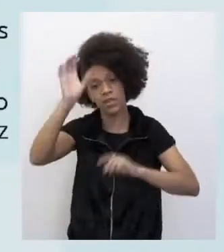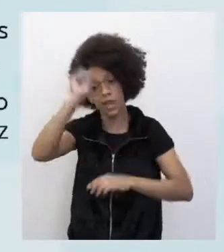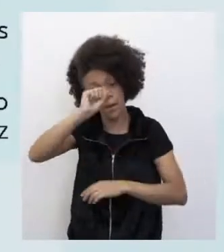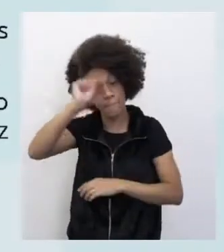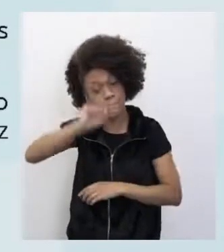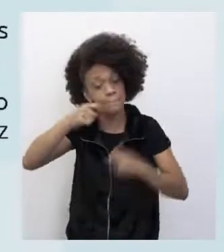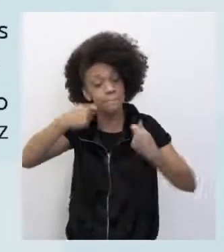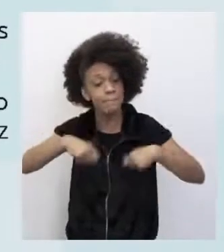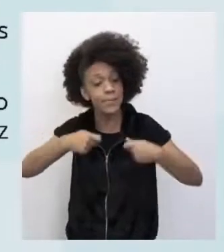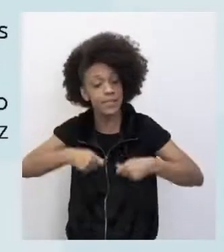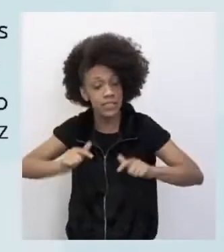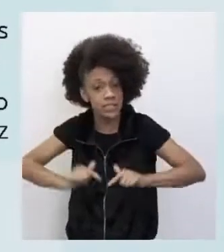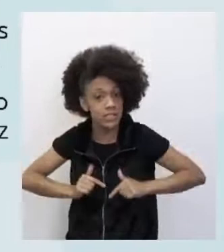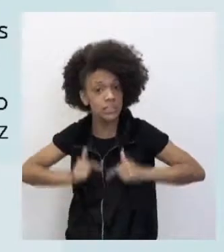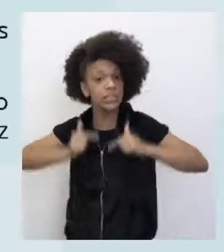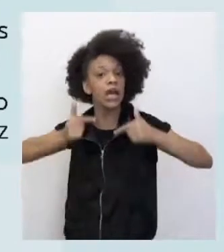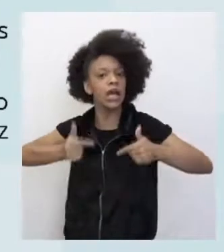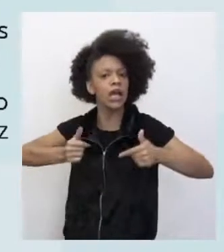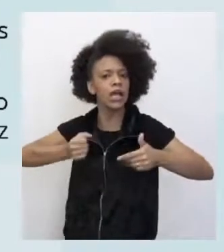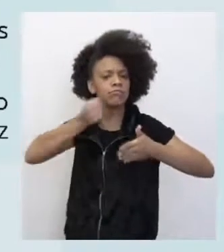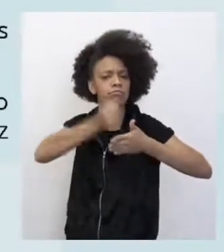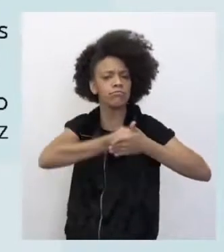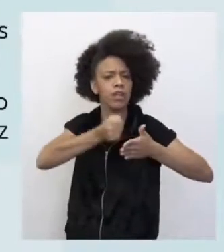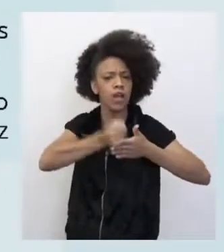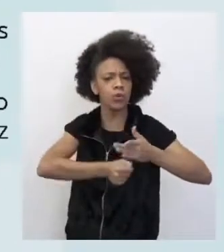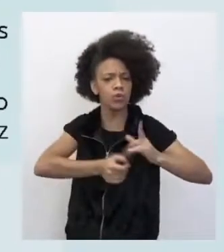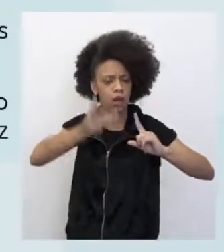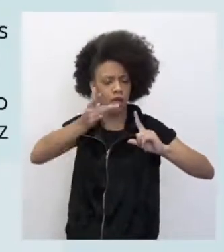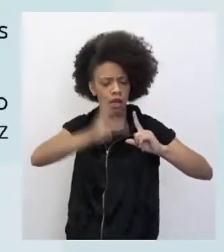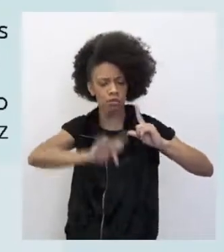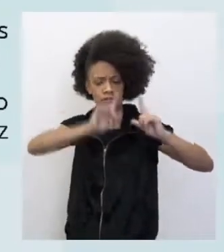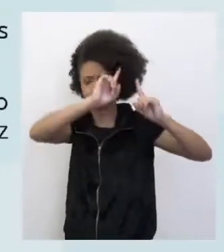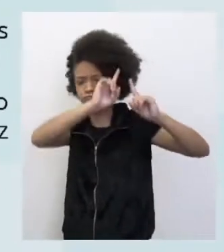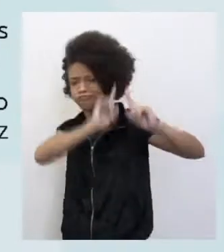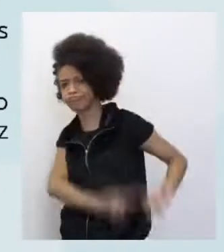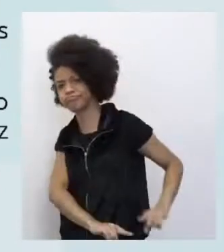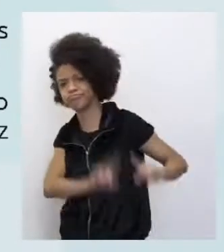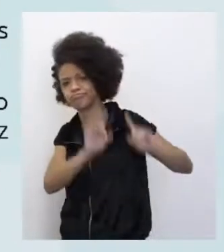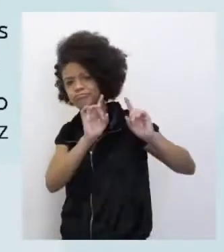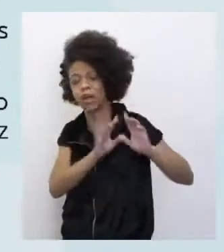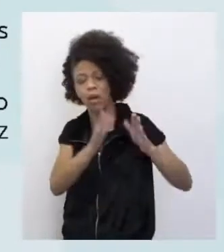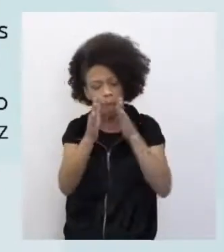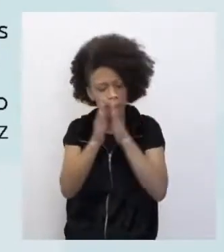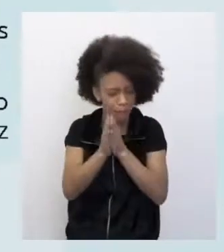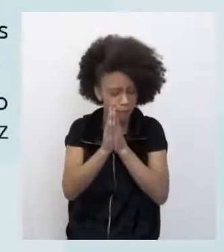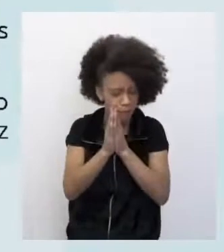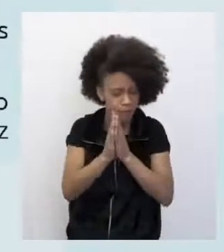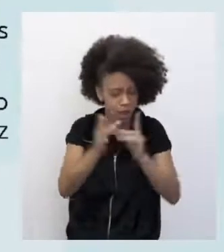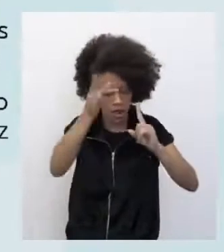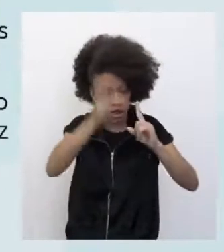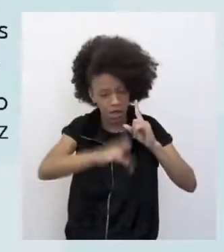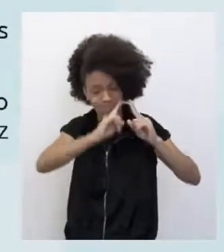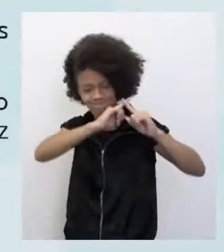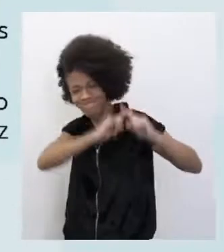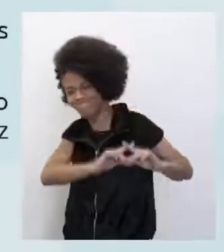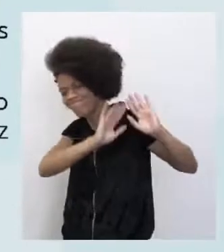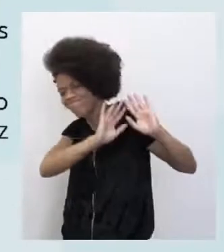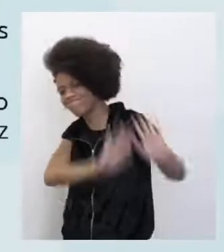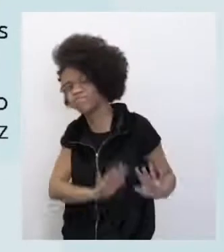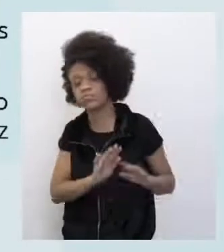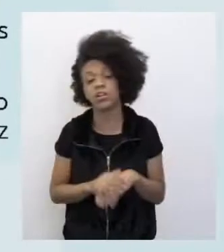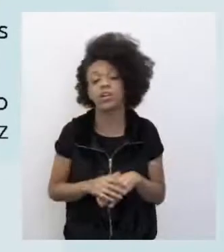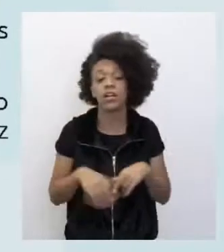devemos nos engajar na luta anticapacitista. Por favor, sejamos anticapacitistas. Revisamos também as orações